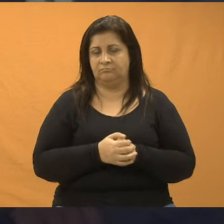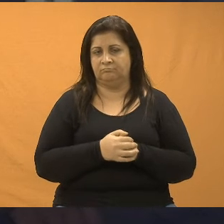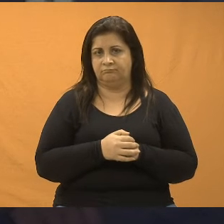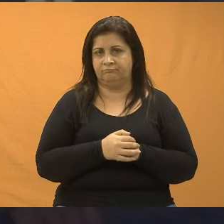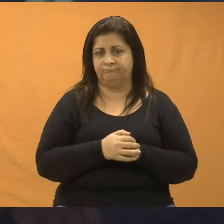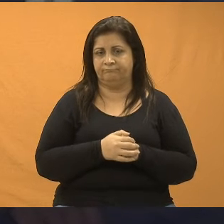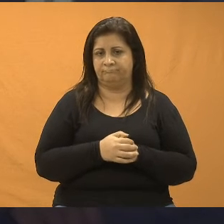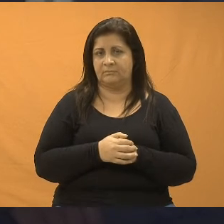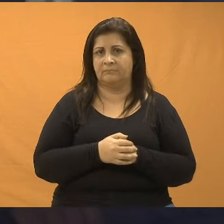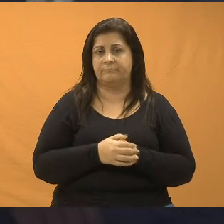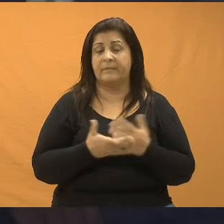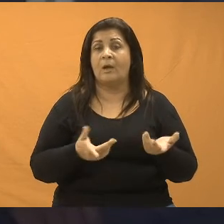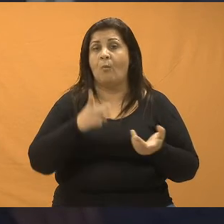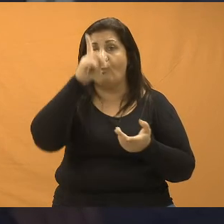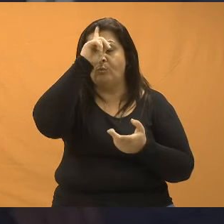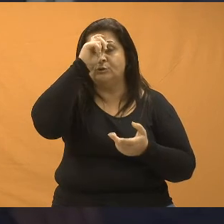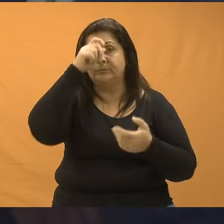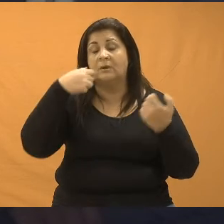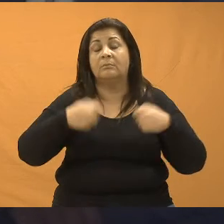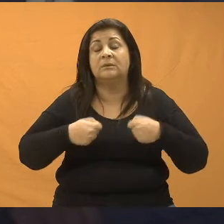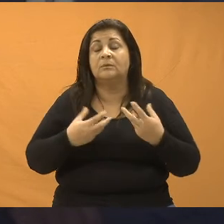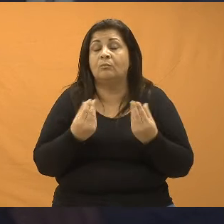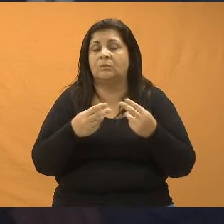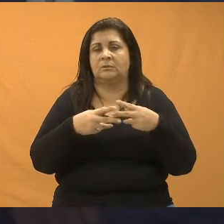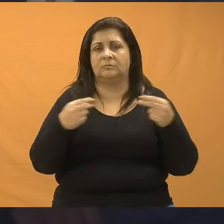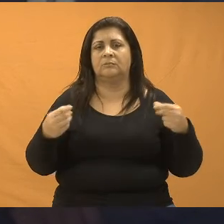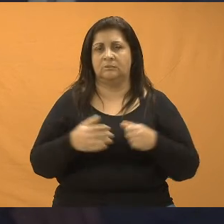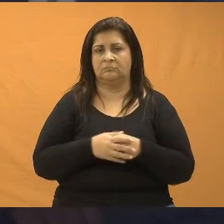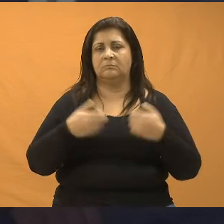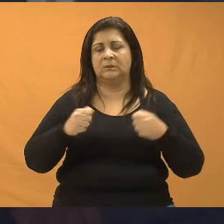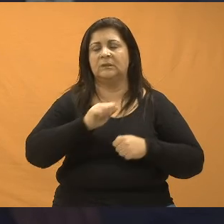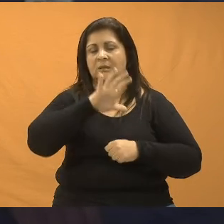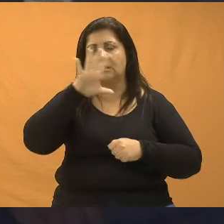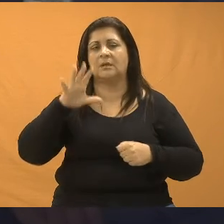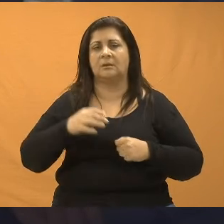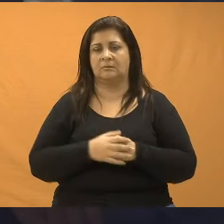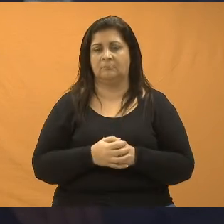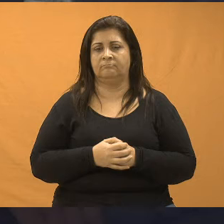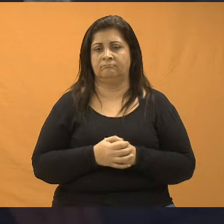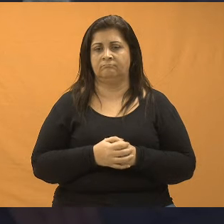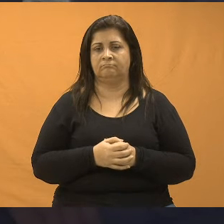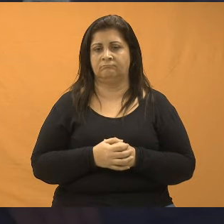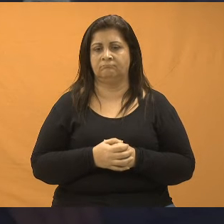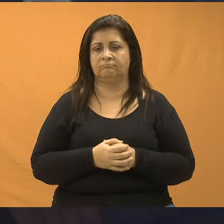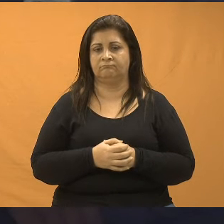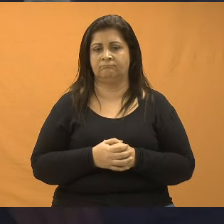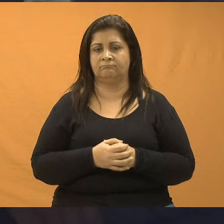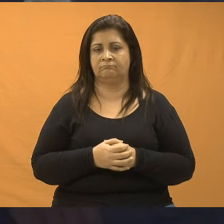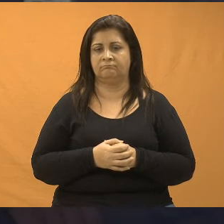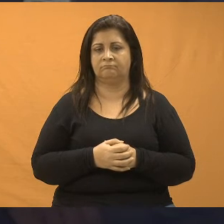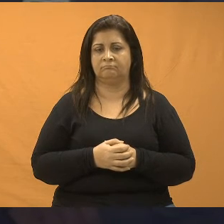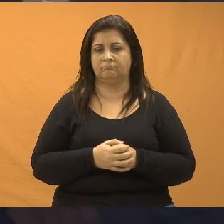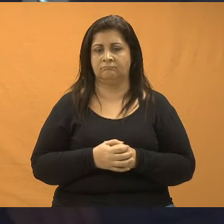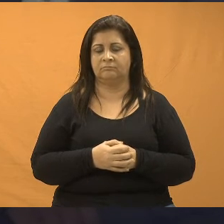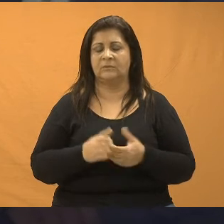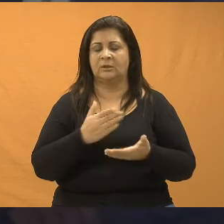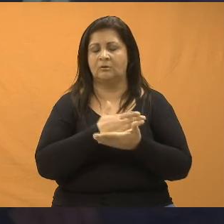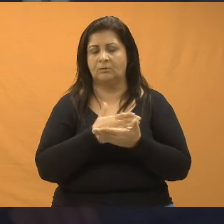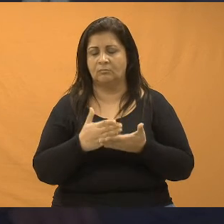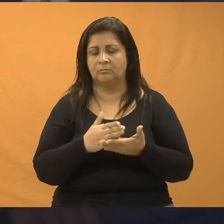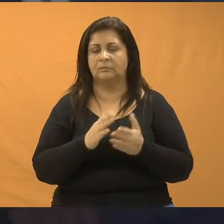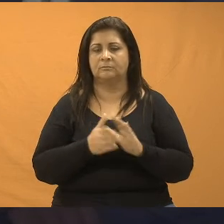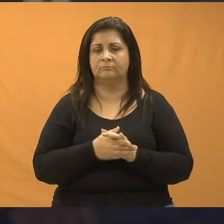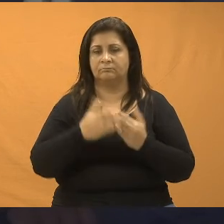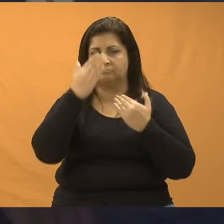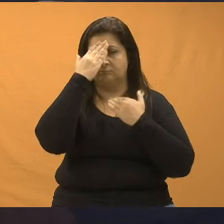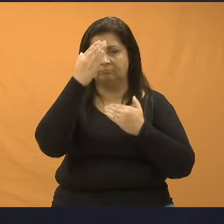tem a Santa Casa. Eu acho que esse aspecto a gente deve deixar bem claro e bem amarrado desde esse momento que iniciamos as discussões.